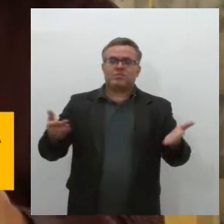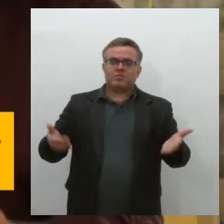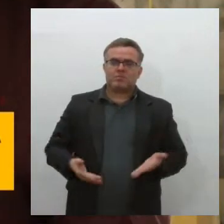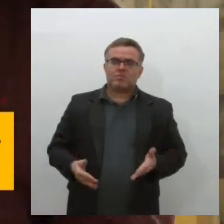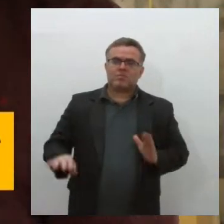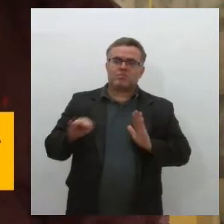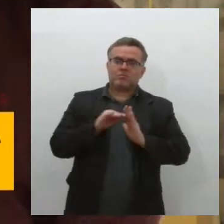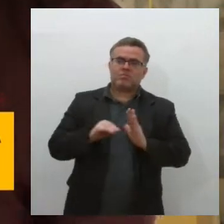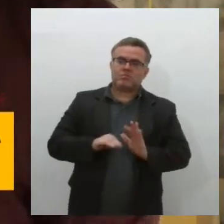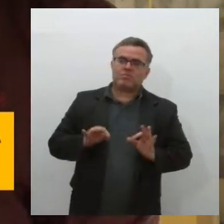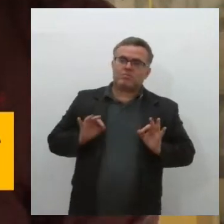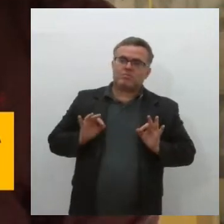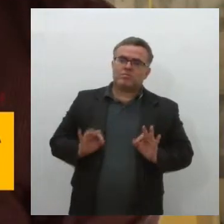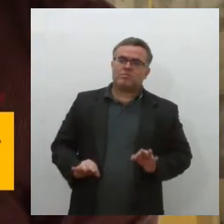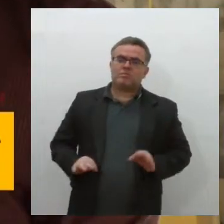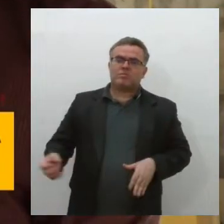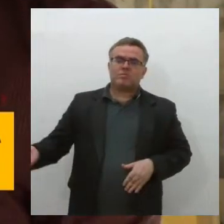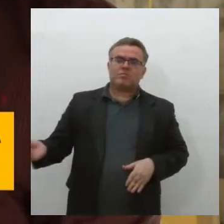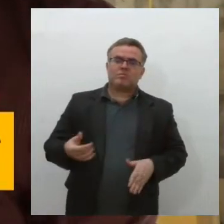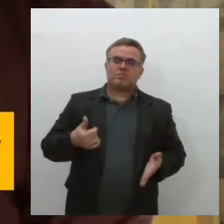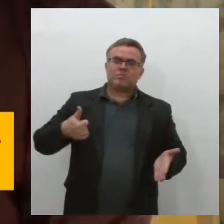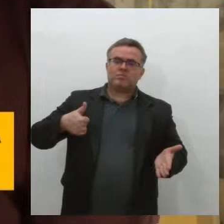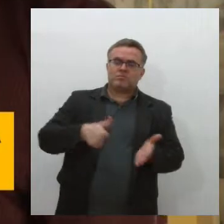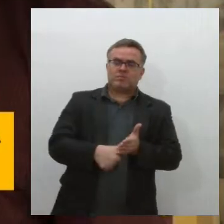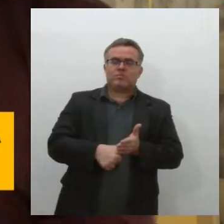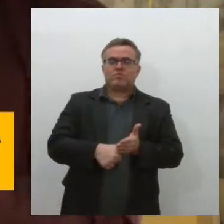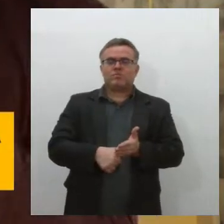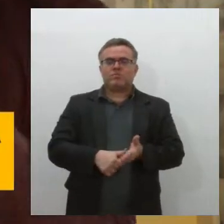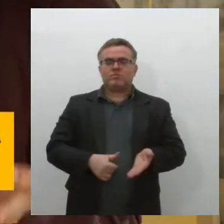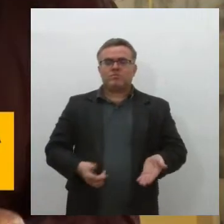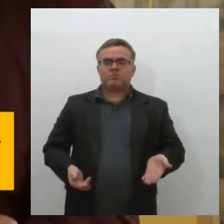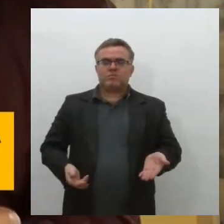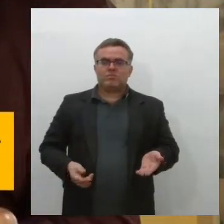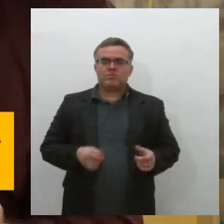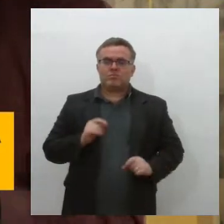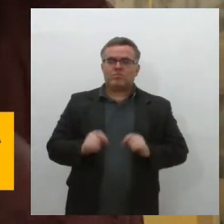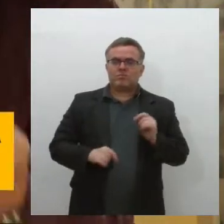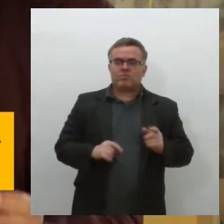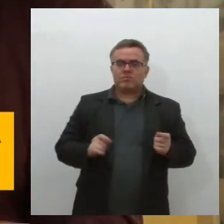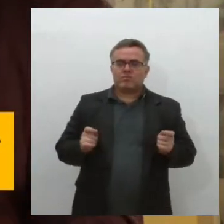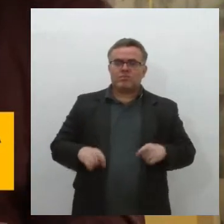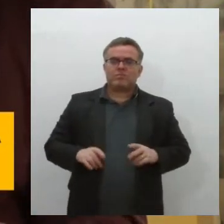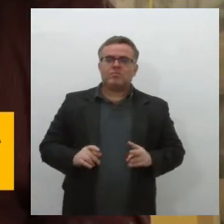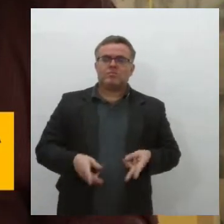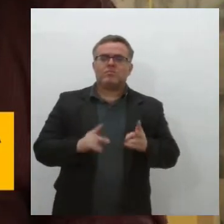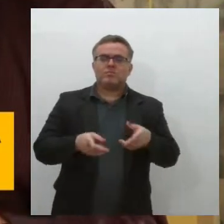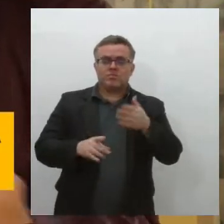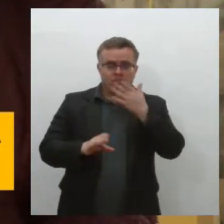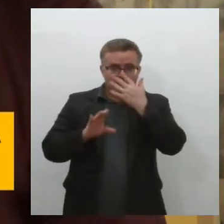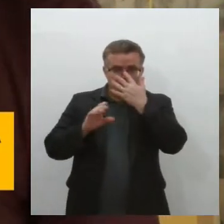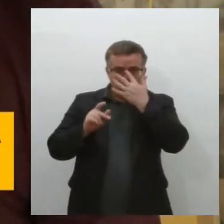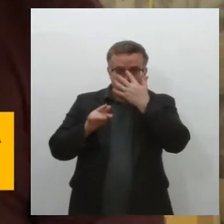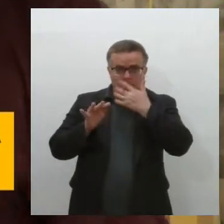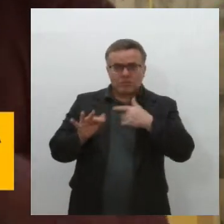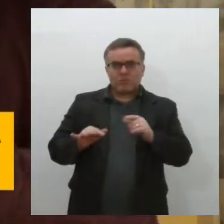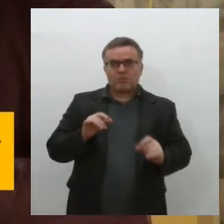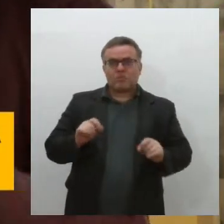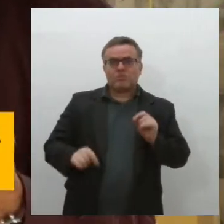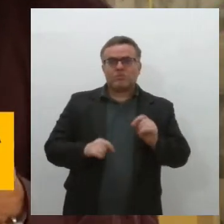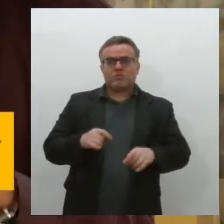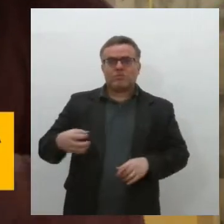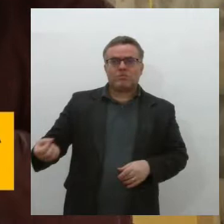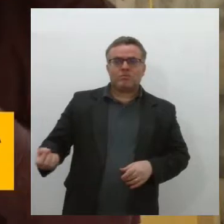para efeito da emissão da nova carteira de identidade nacional, né? Que vai ser o número do CPF, vai ser essa numeração da nova identidade, né?